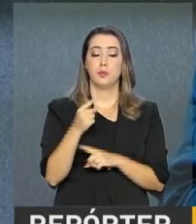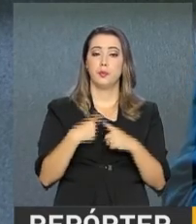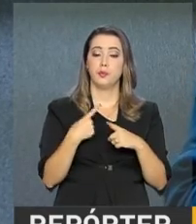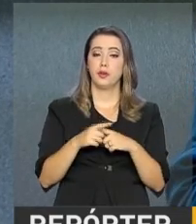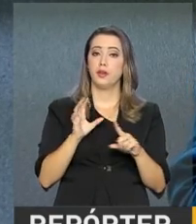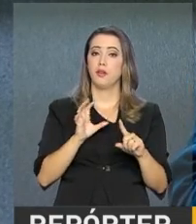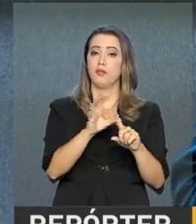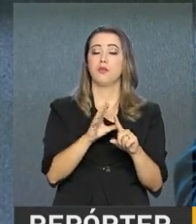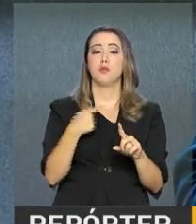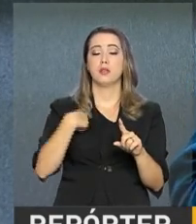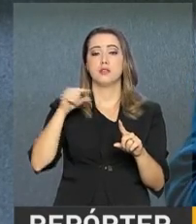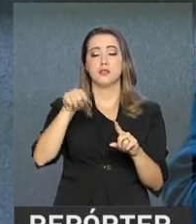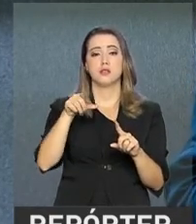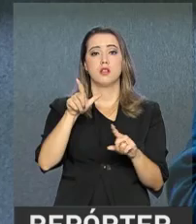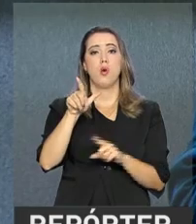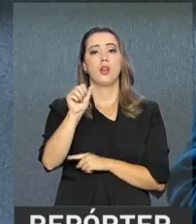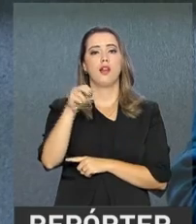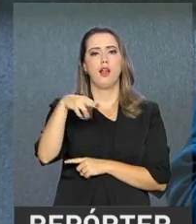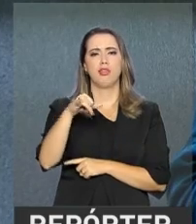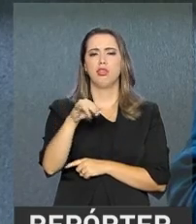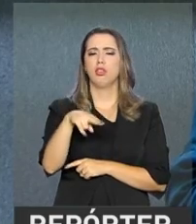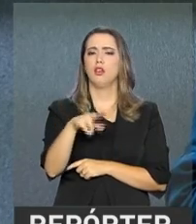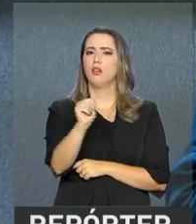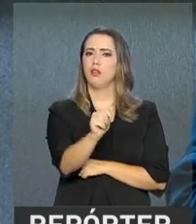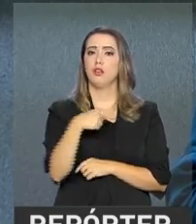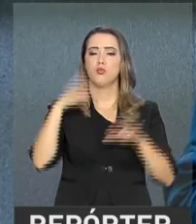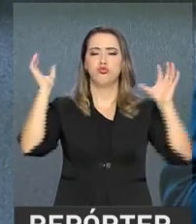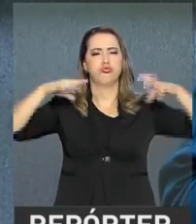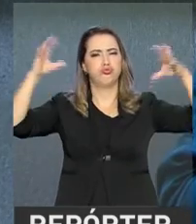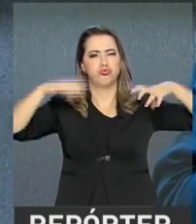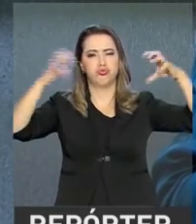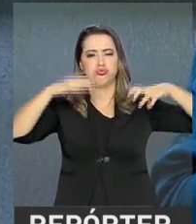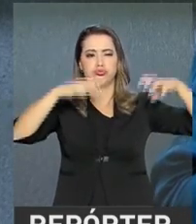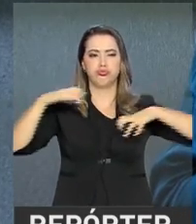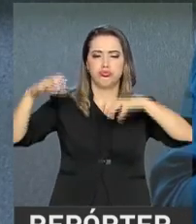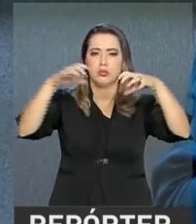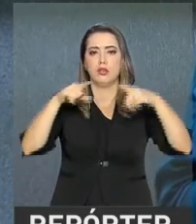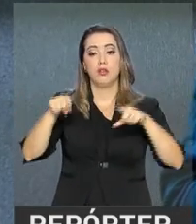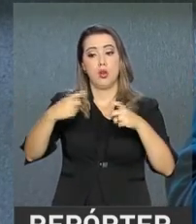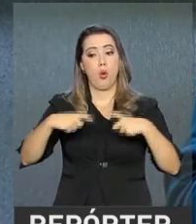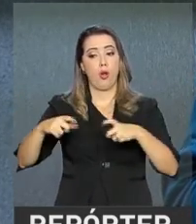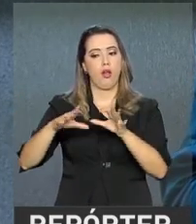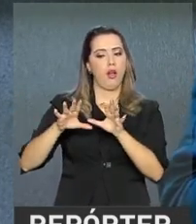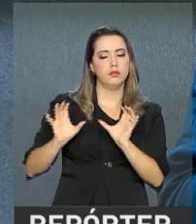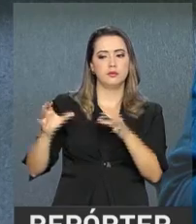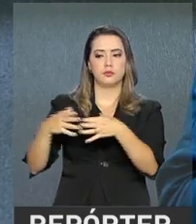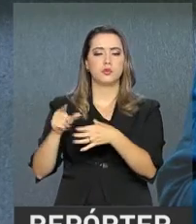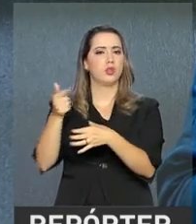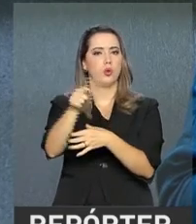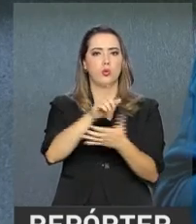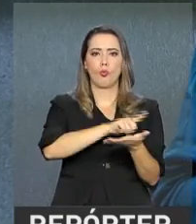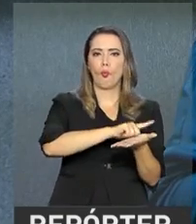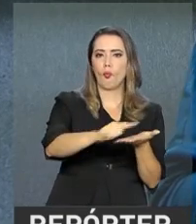da influência do Laninha, que deve provocar chuvas intensas em algumas regiões do país, como é o caso do Rio Grande do Sul, e seca em